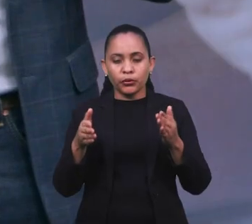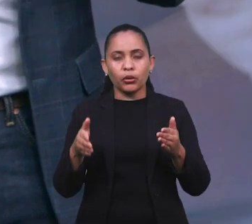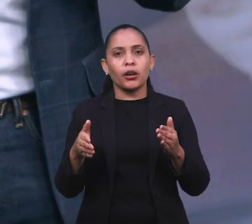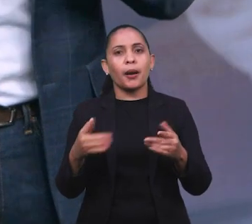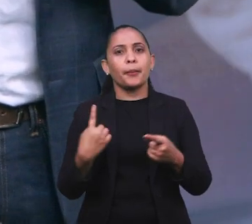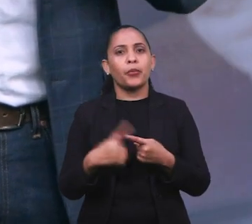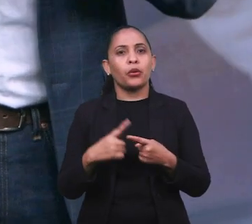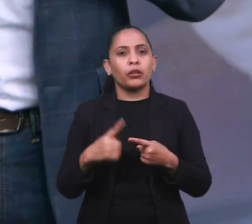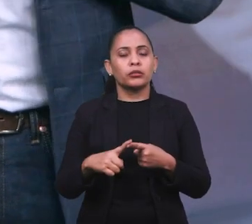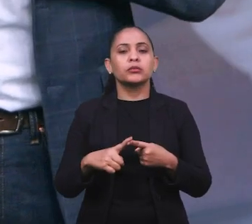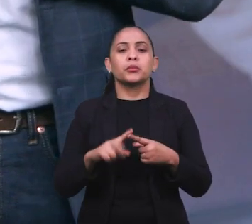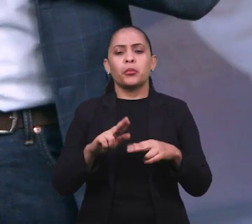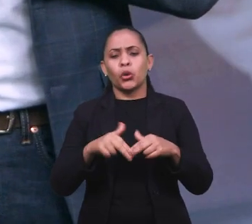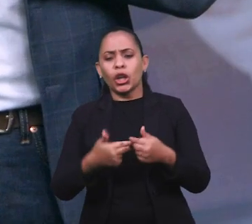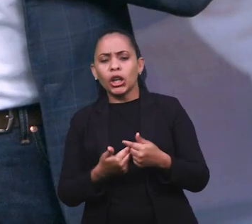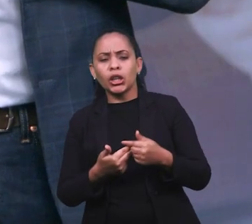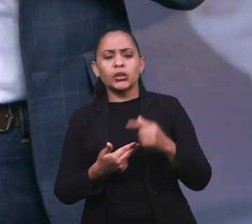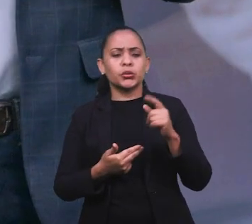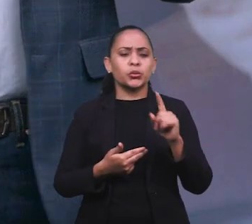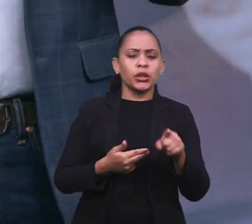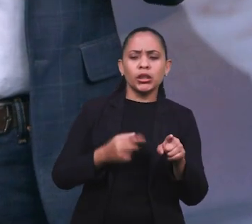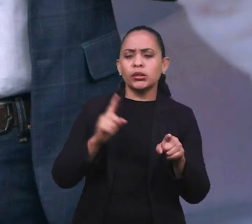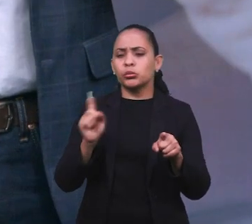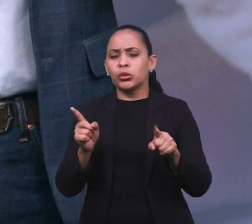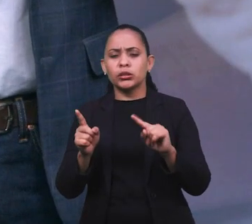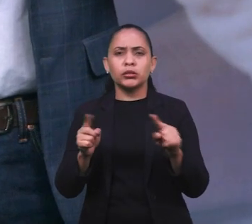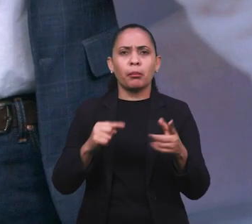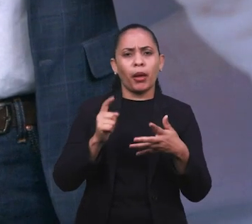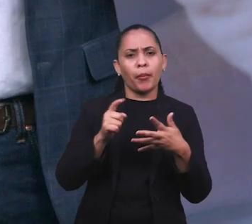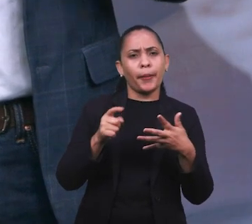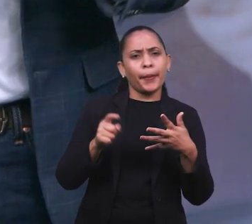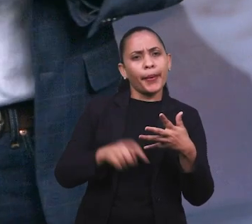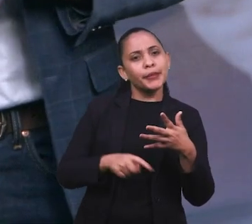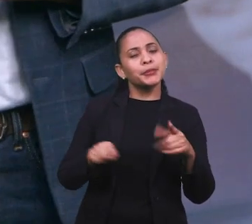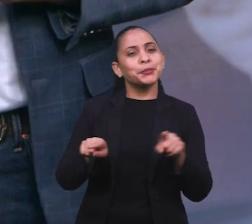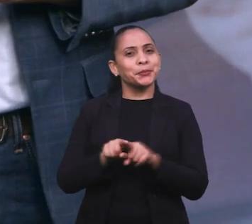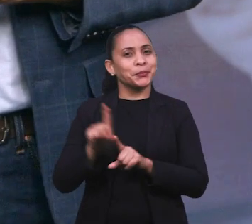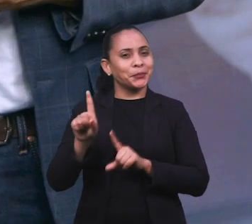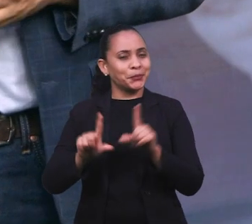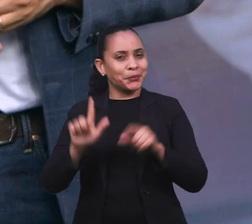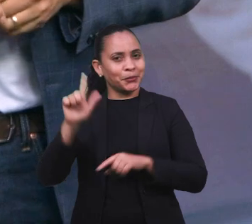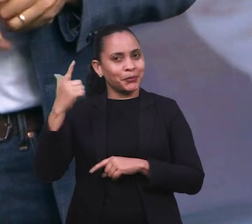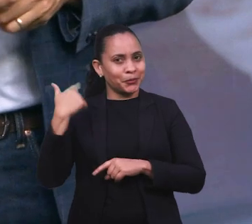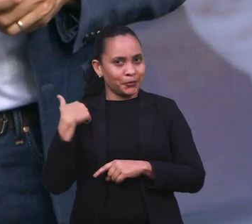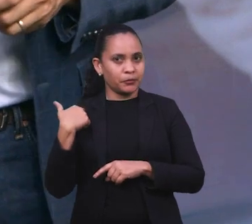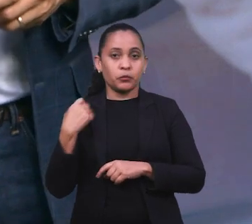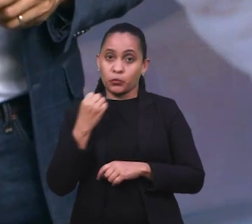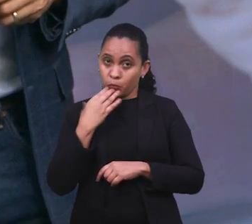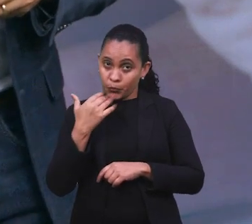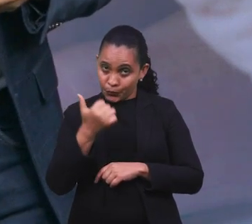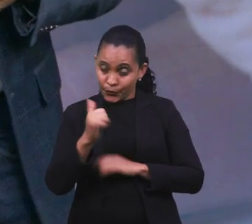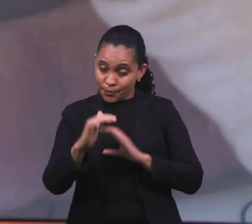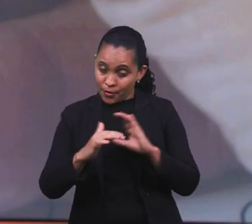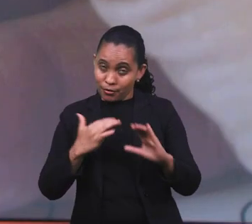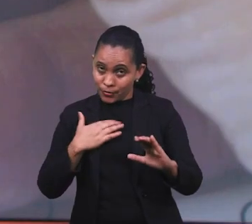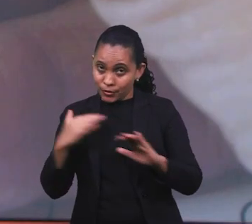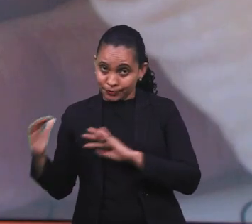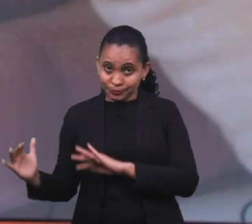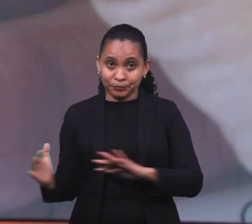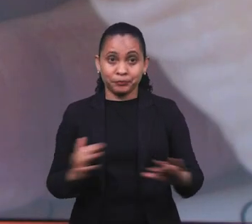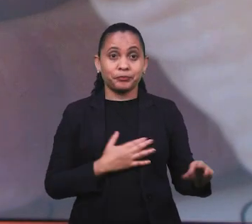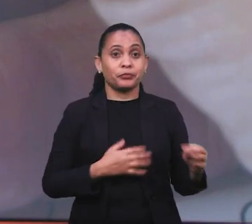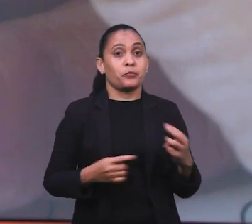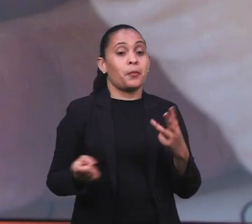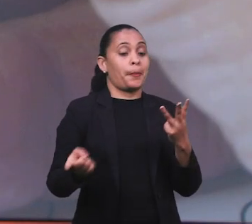concentrar por causa desse motivo. Quem sabe isso não vira um tema para um próximo programa. Tudo bem? Então vamos lá. E o